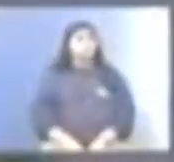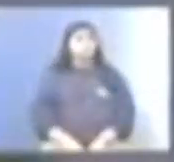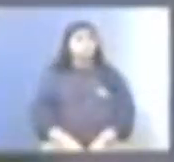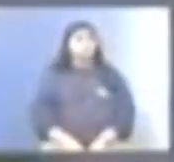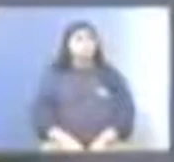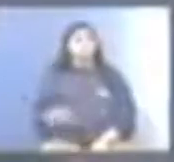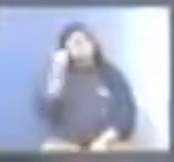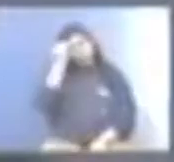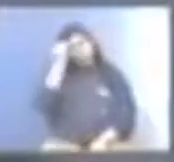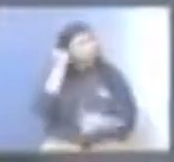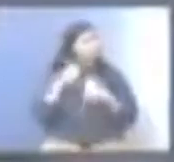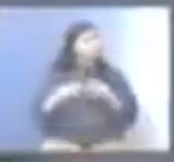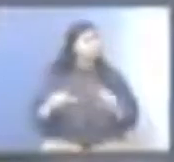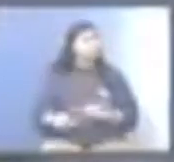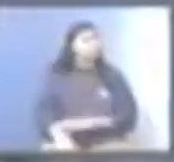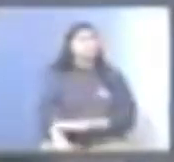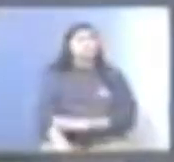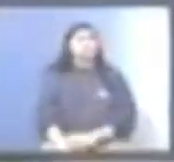Então pensa nisso.